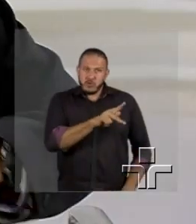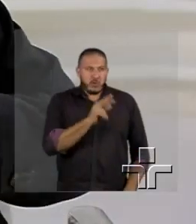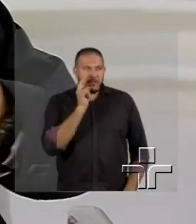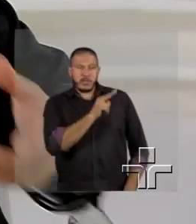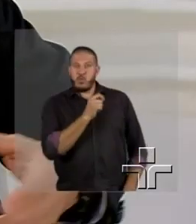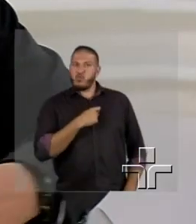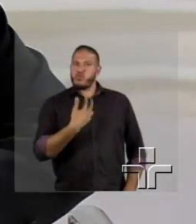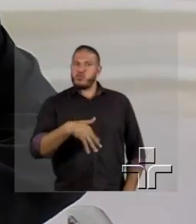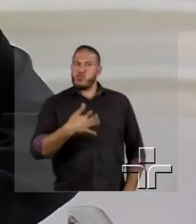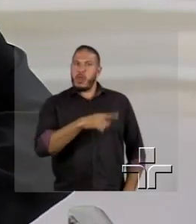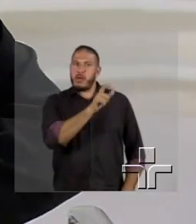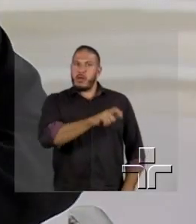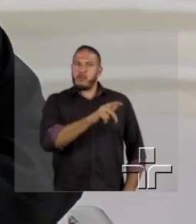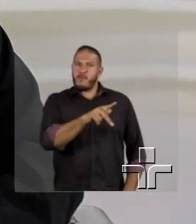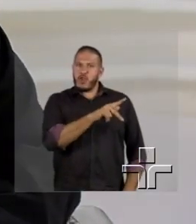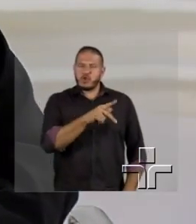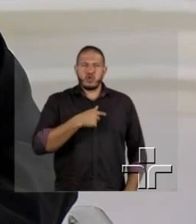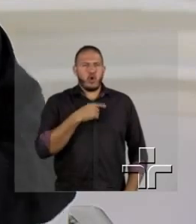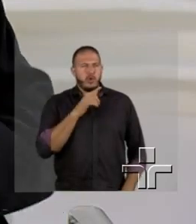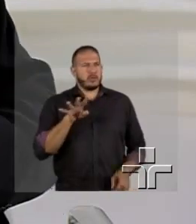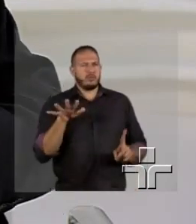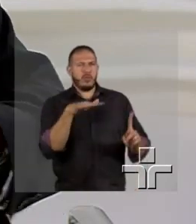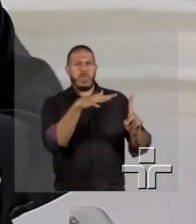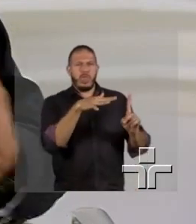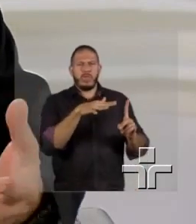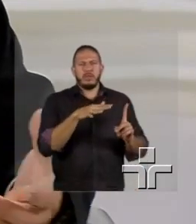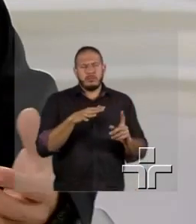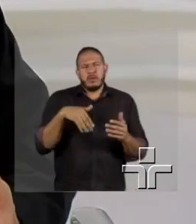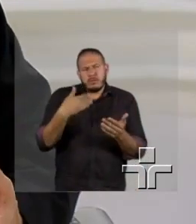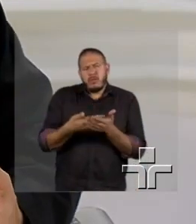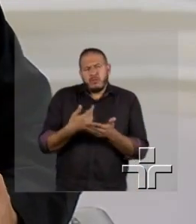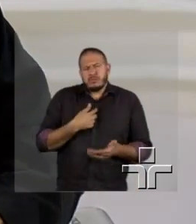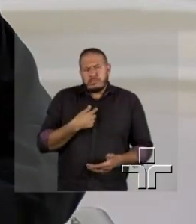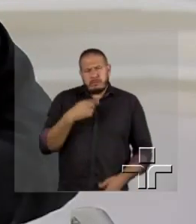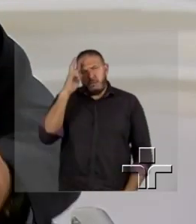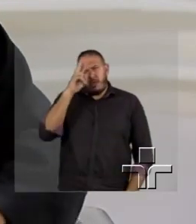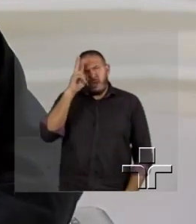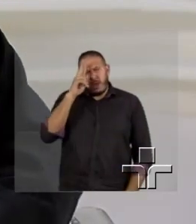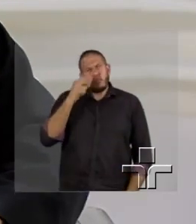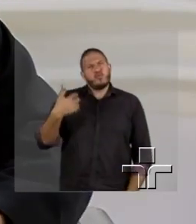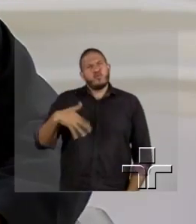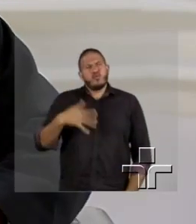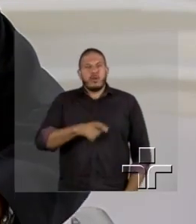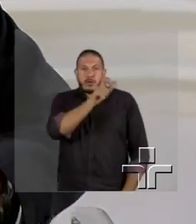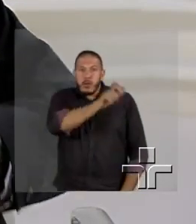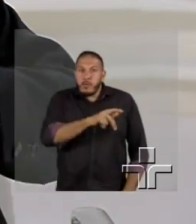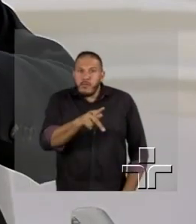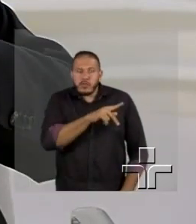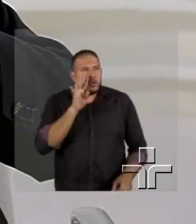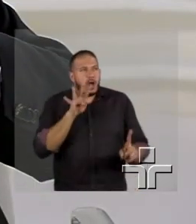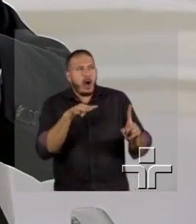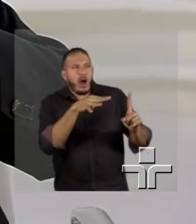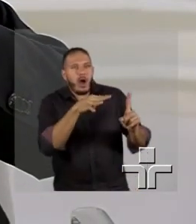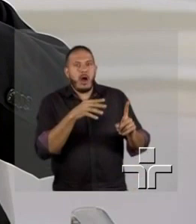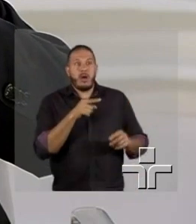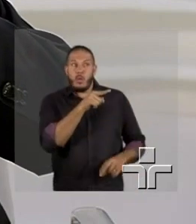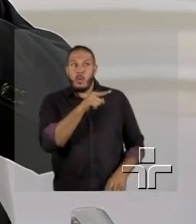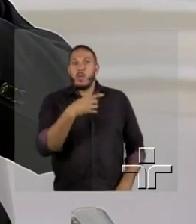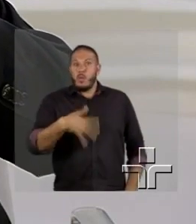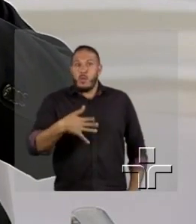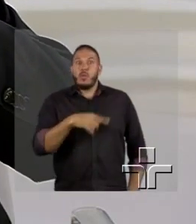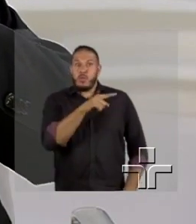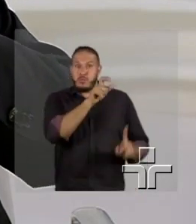no Brasil? Olha, eu não sou especialista em educação, mas eu sou engenheiro civil, também estudei na faculdade, também fiz curso